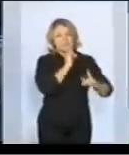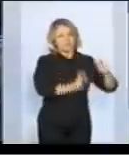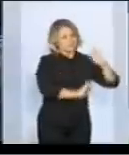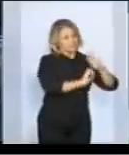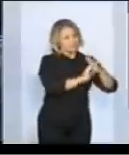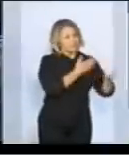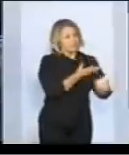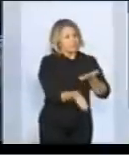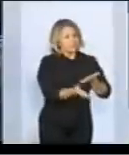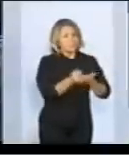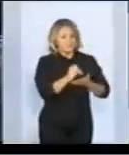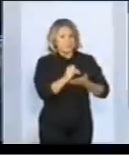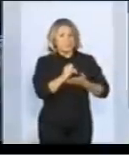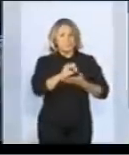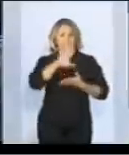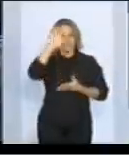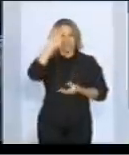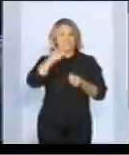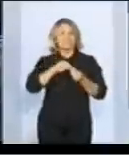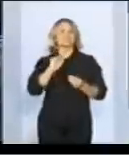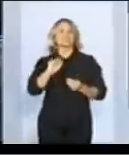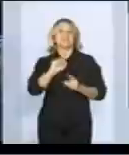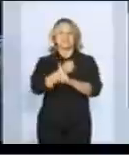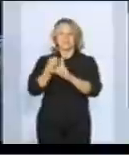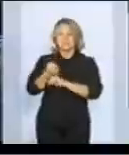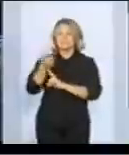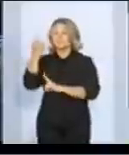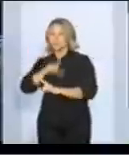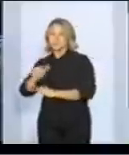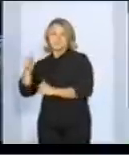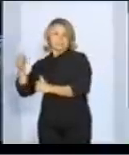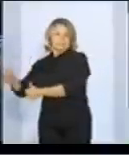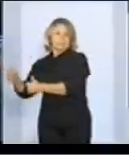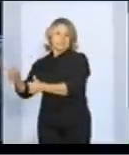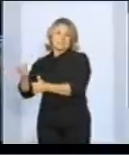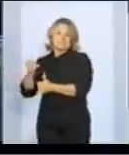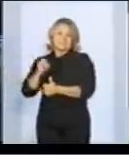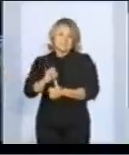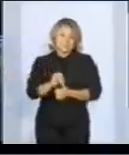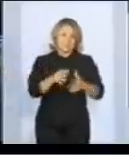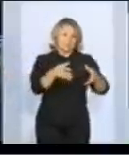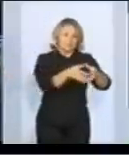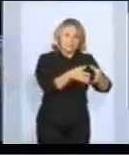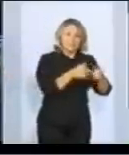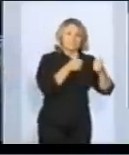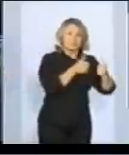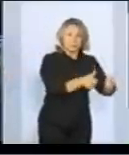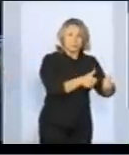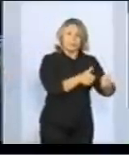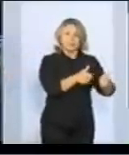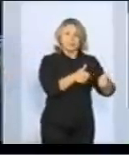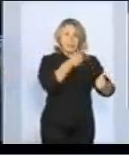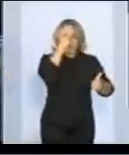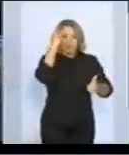chegasse à conclusão que a sociedade como um todo ganhou. Ou seja, se o efeito líquido fosse positivo, se o consumidor ganhasse de fato, se